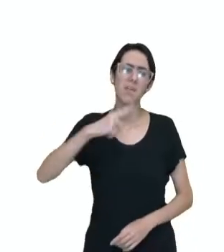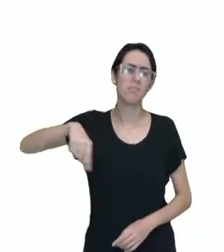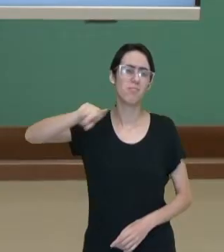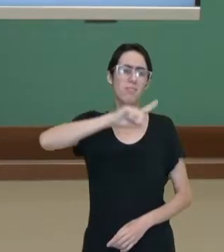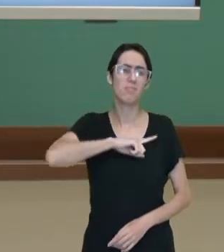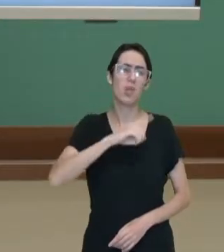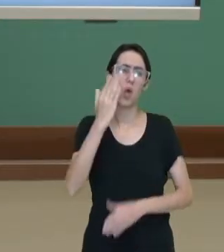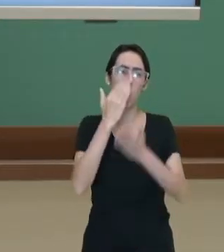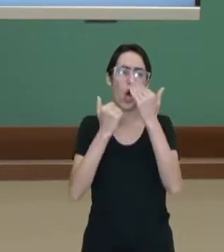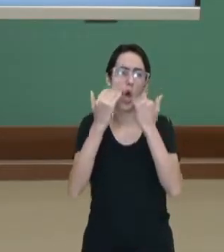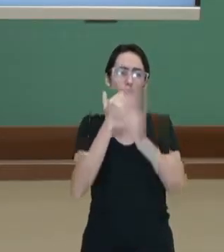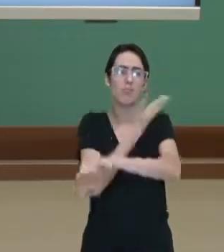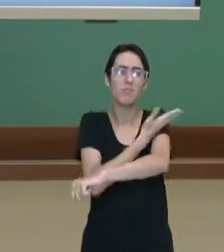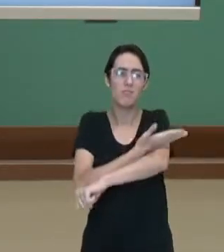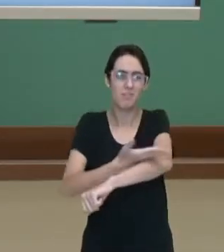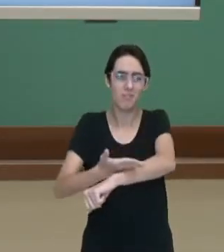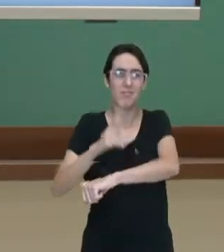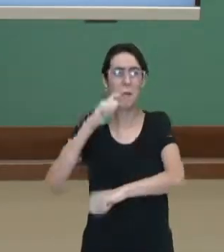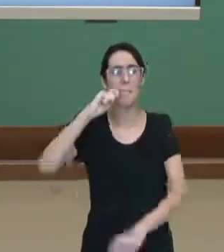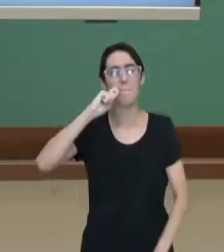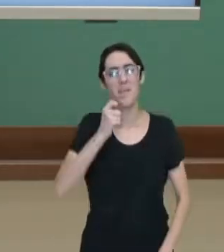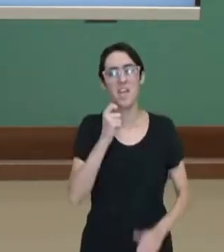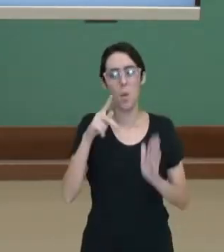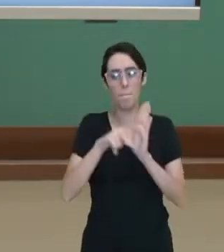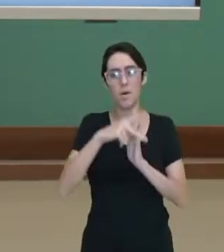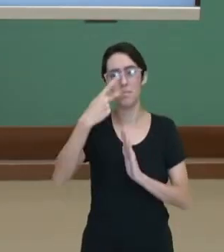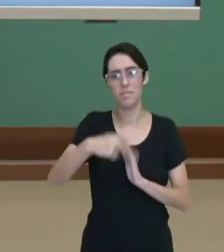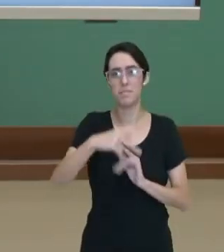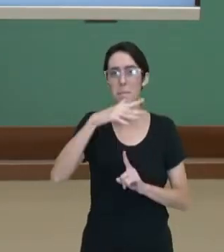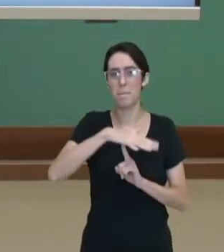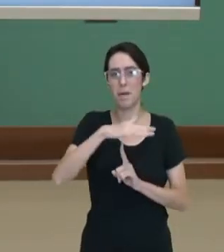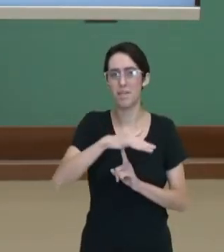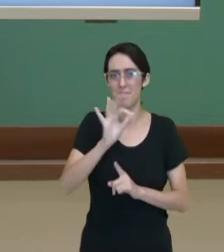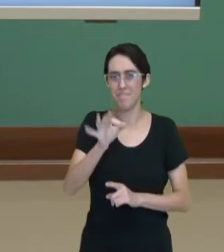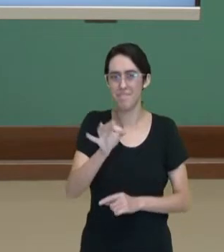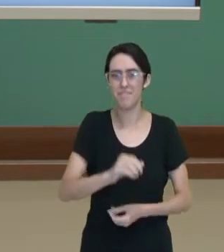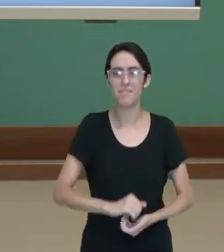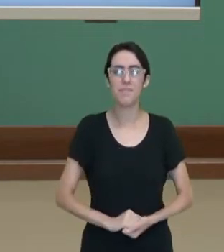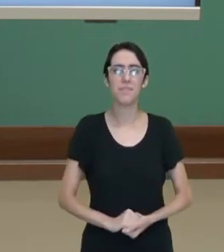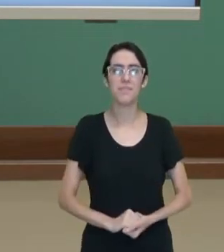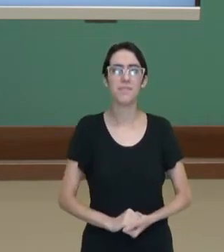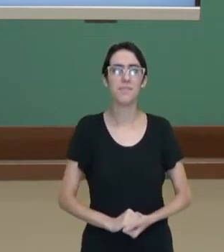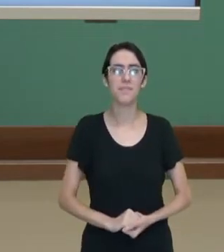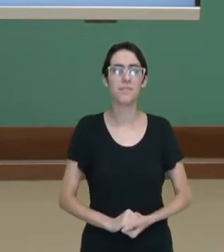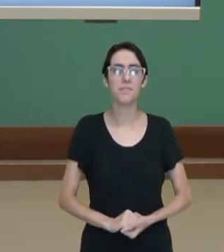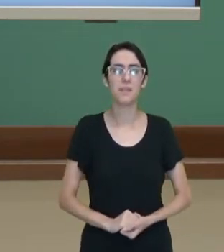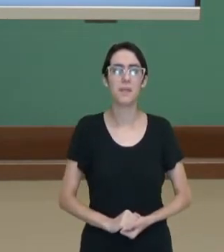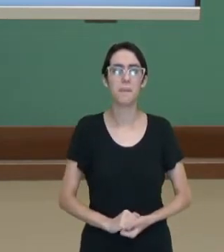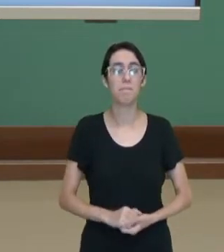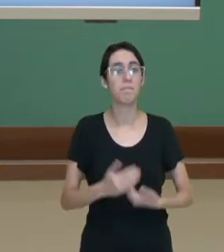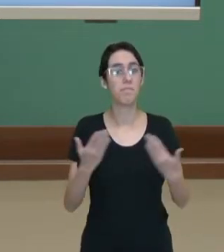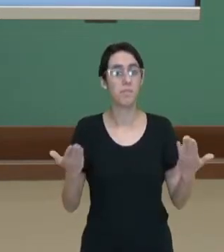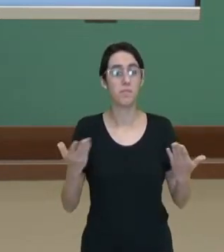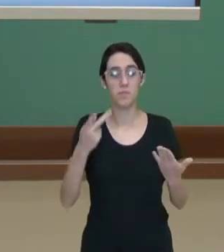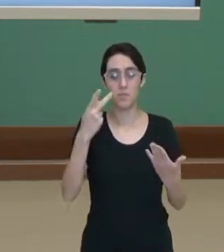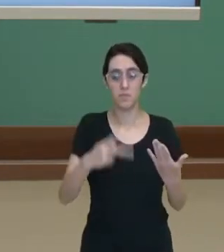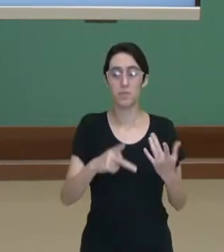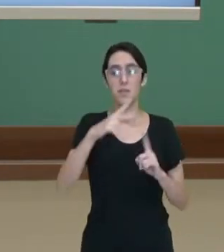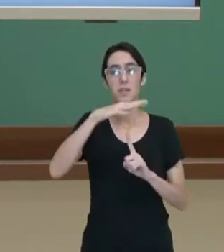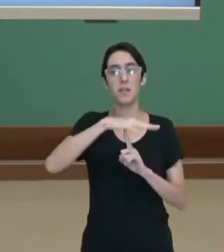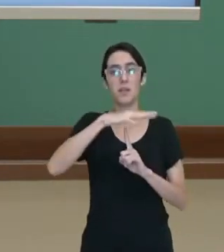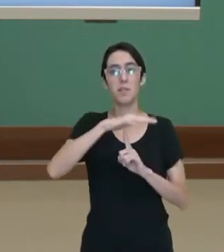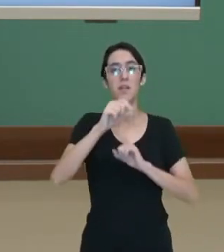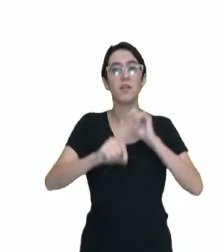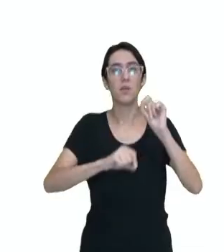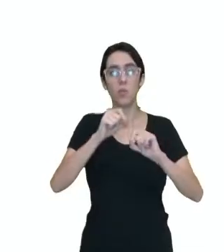Essa semente, que é uma semente típica do estado do Paraná, né? Olha só, o estado do Paraná possui